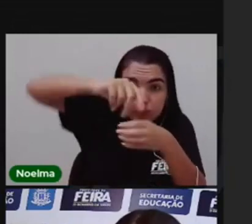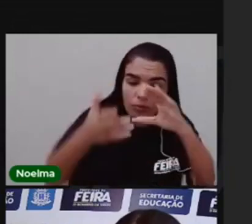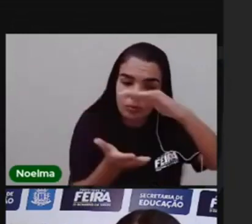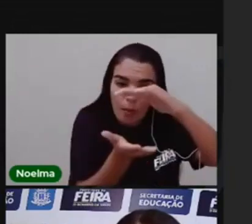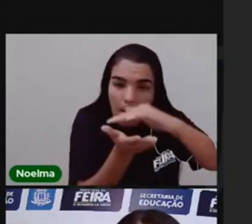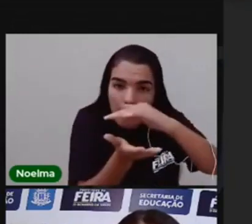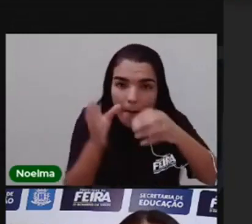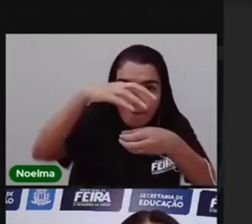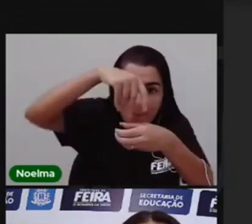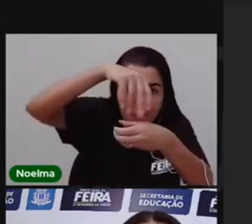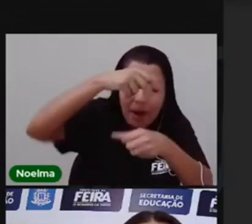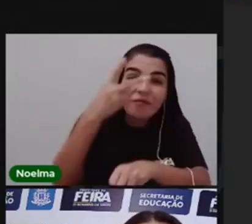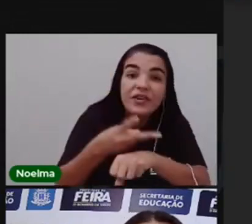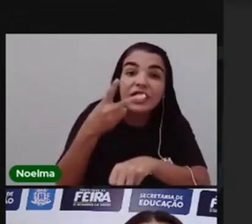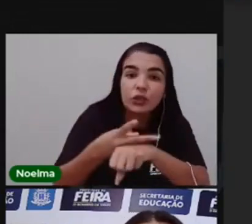Pode ser qualquer vidro também.